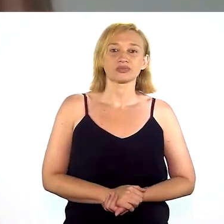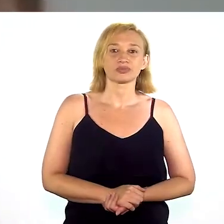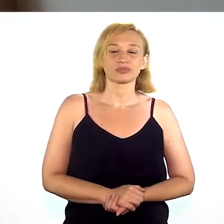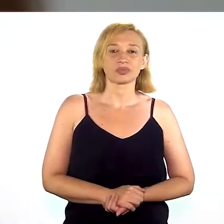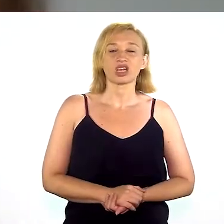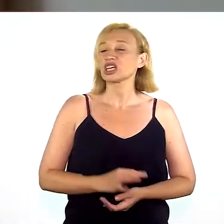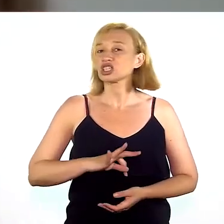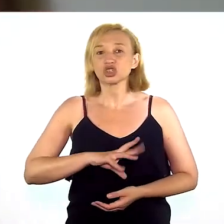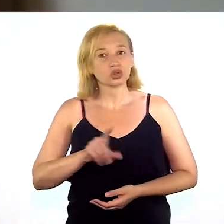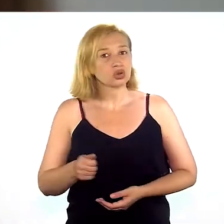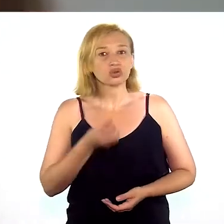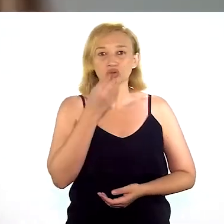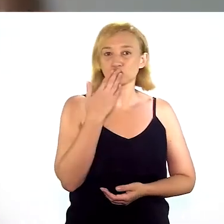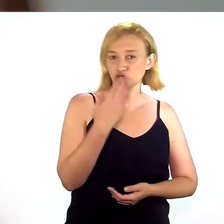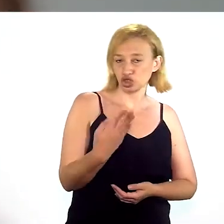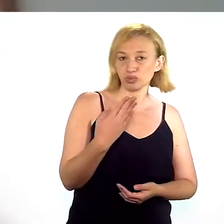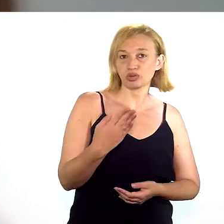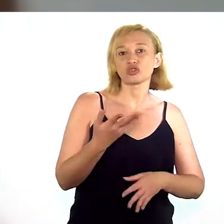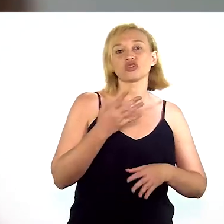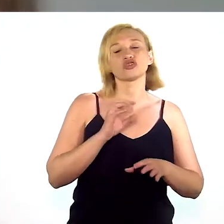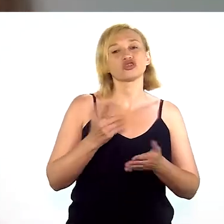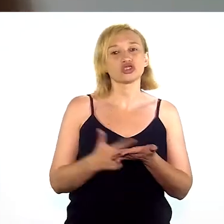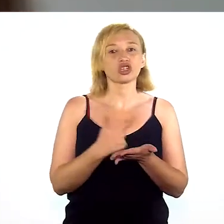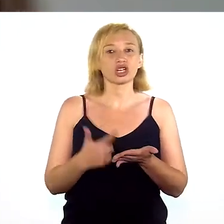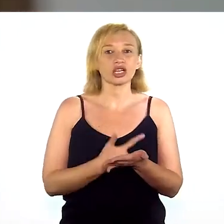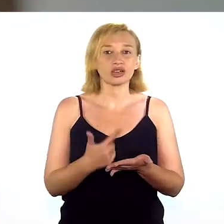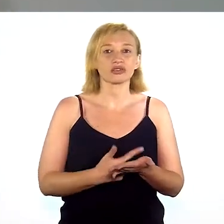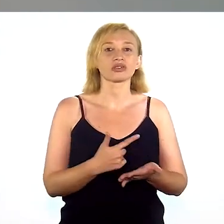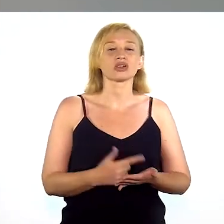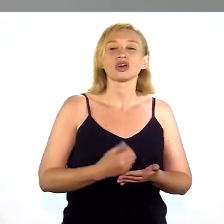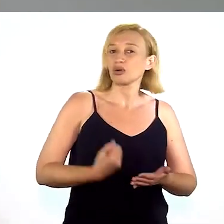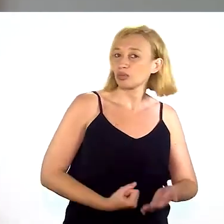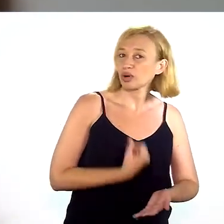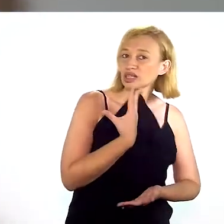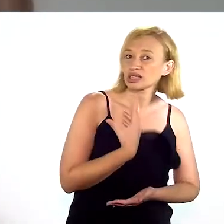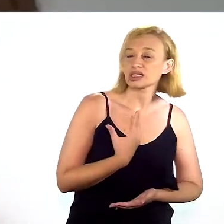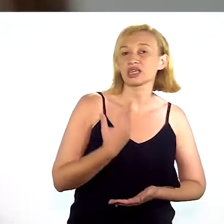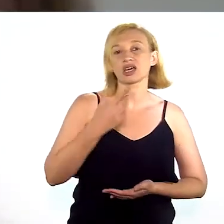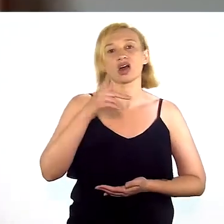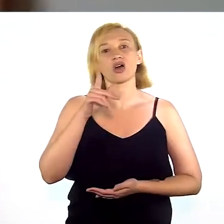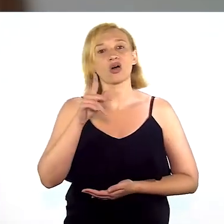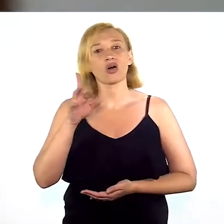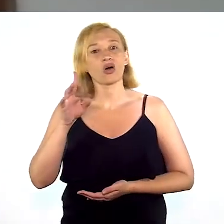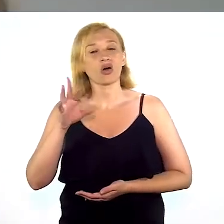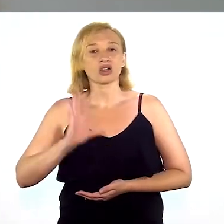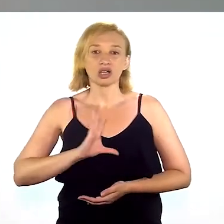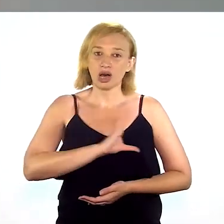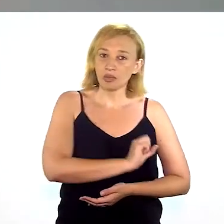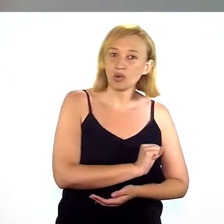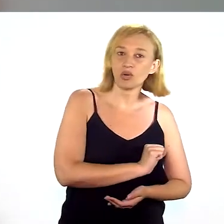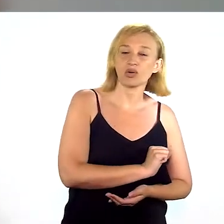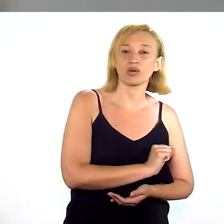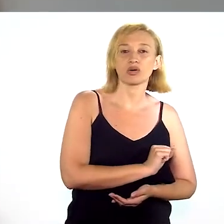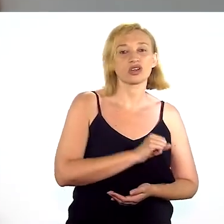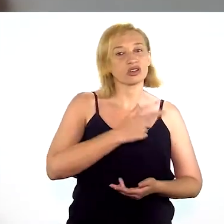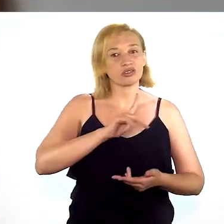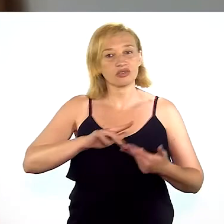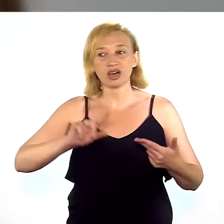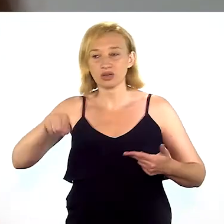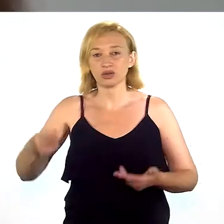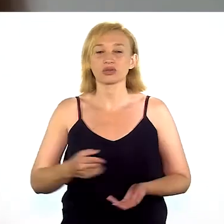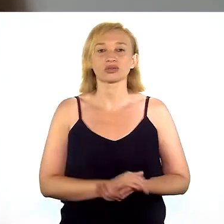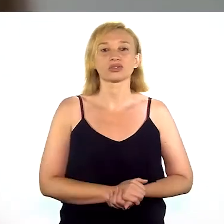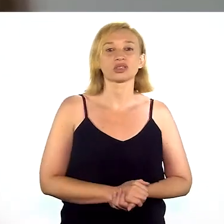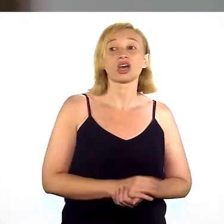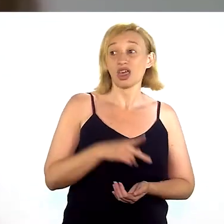no @marque uma página, que lá tem todos os estilos de livro, desde esses até poesias, romances e thrillers, que são um dos